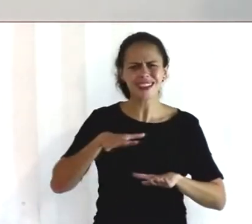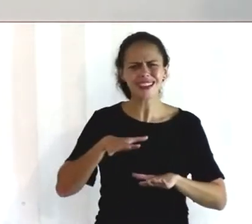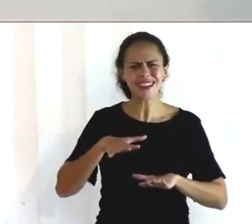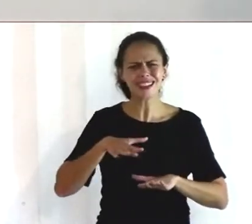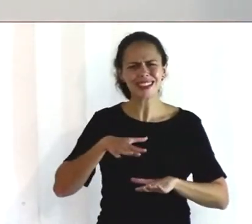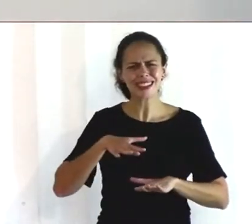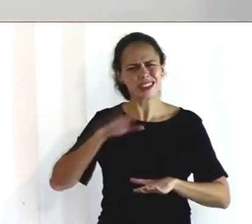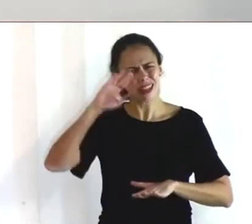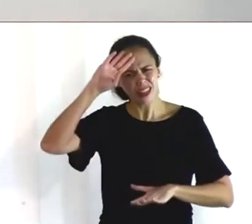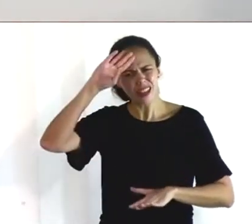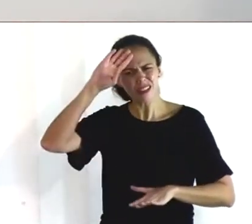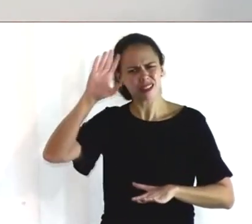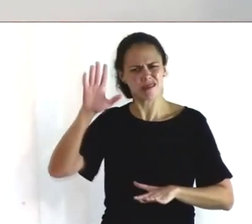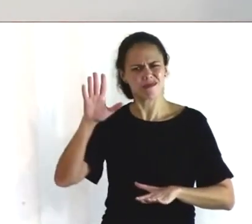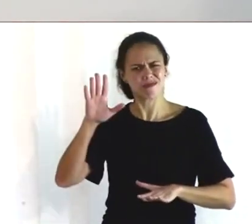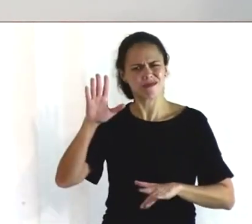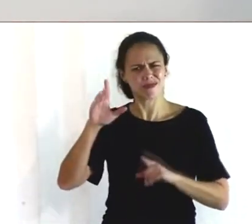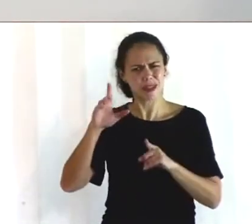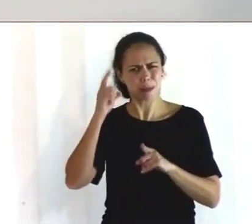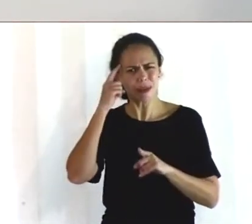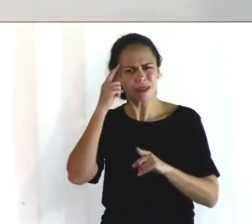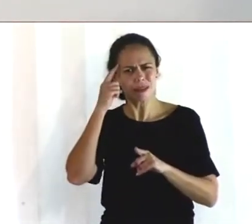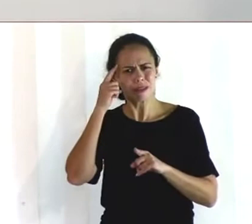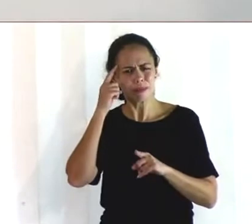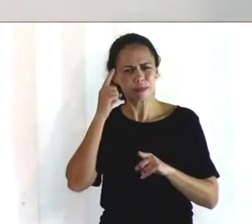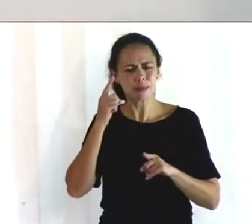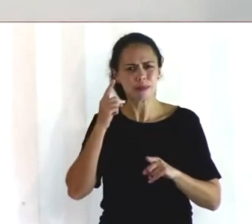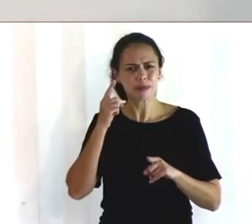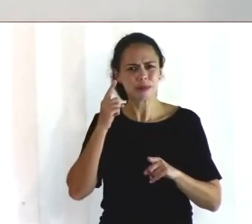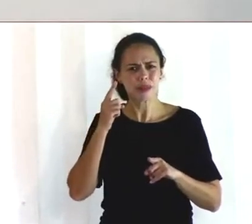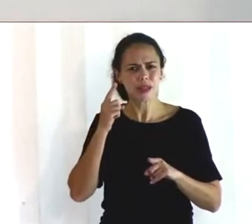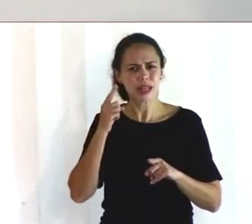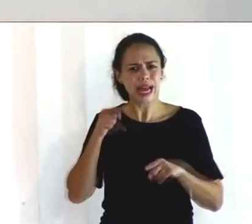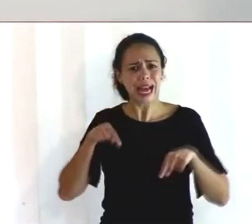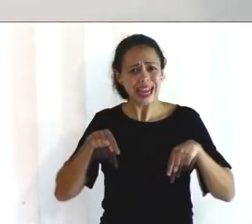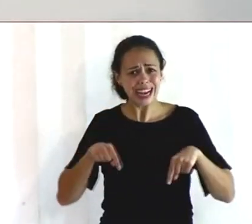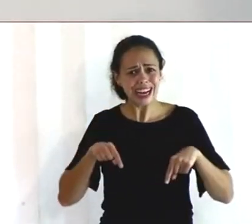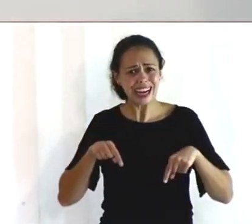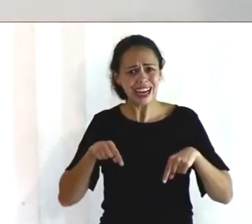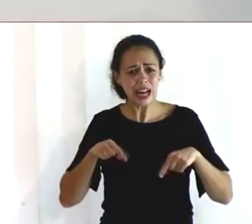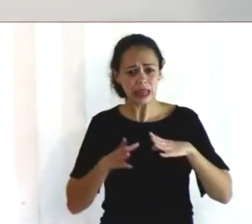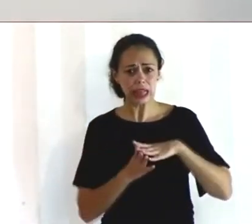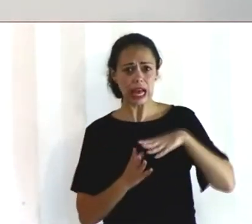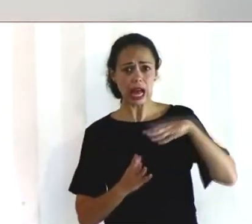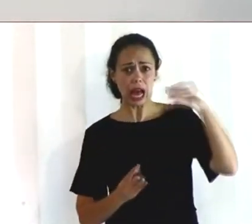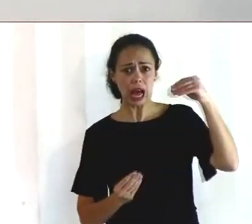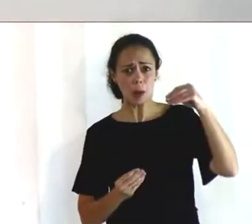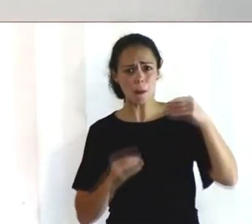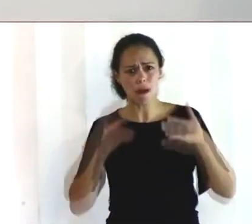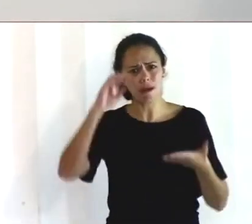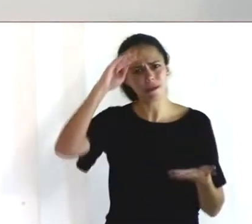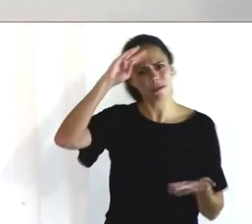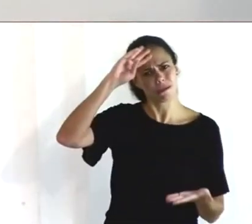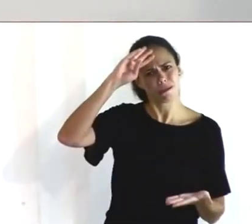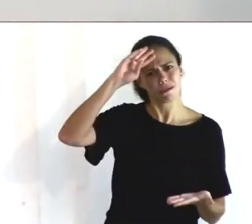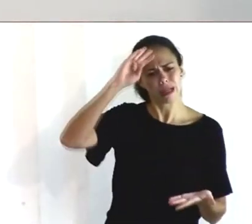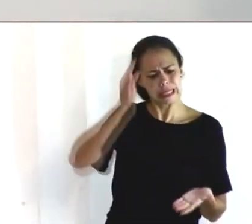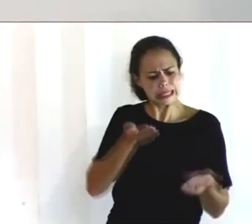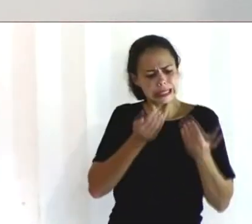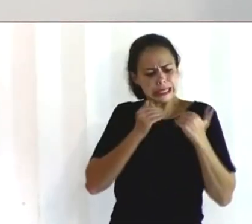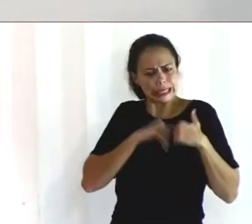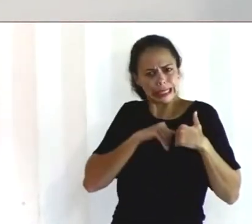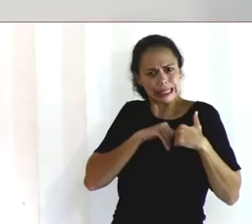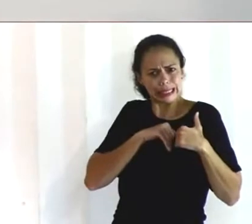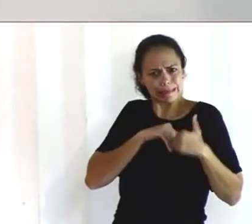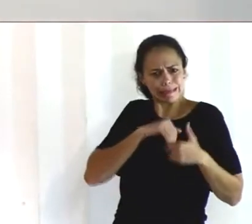doente é no serviço. Quando não serve, talvez esteja doente. Podemos pensar que não,